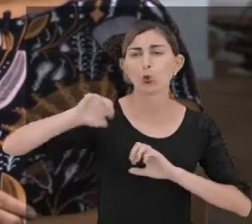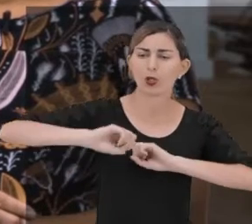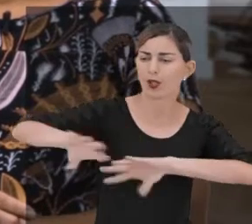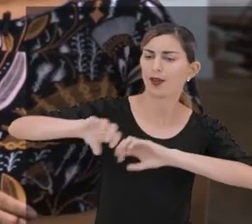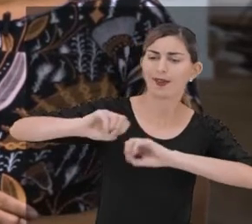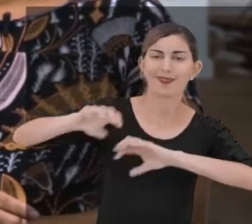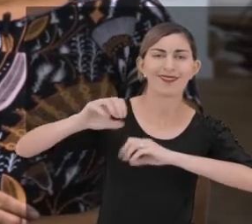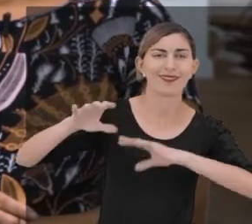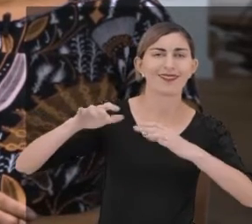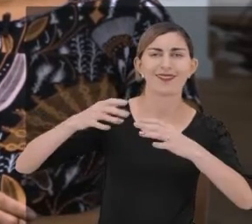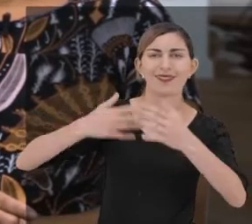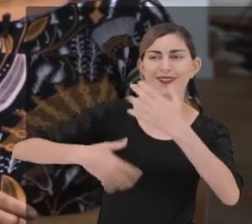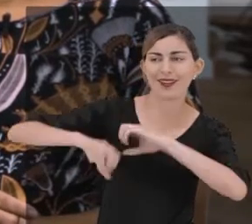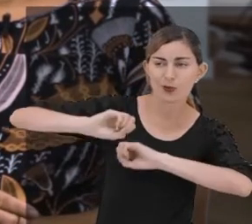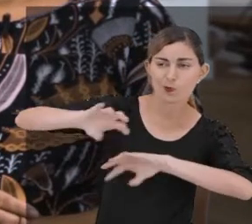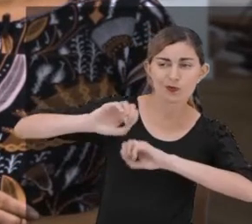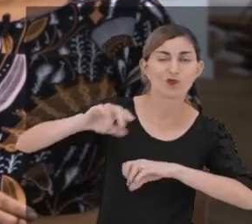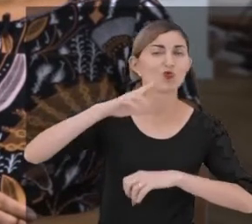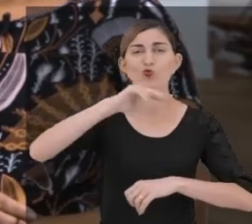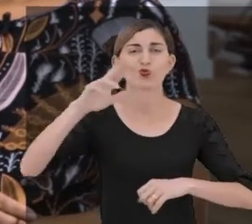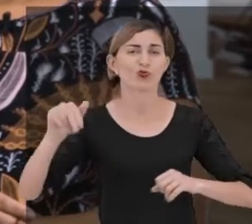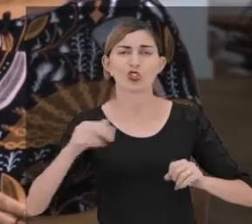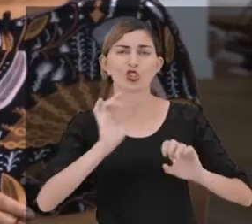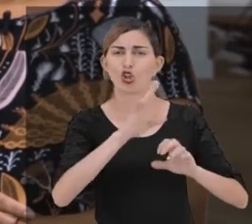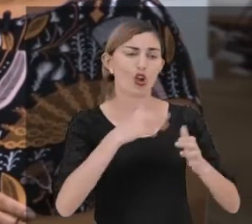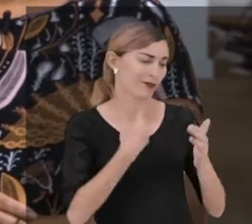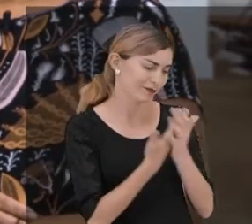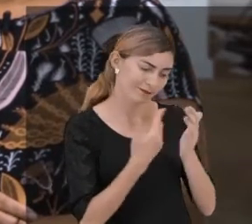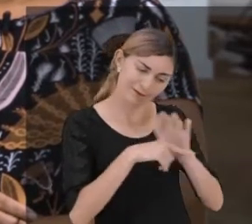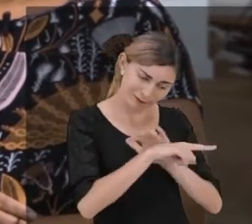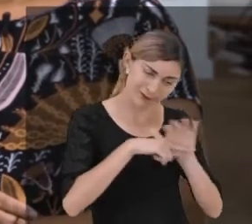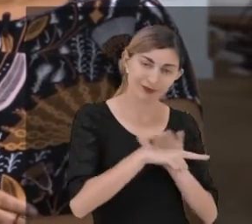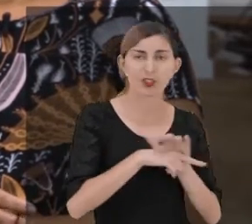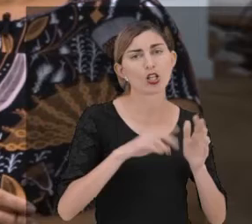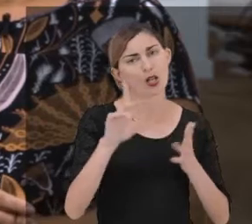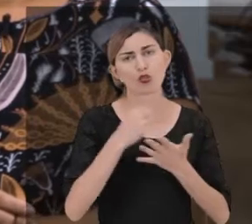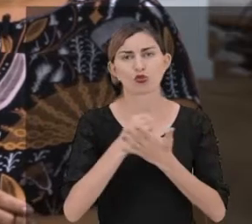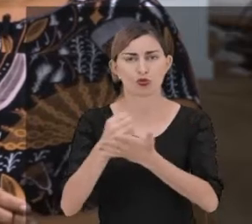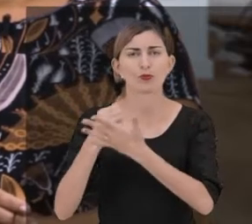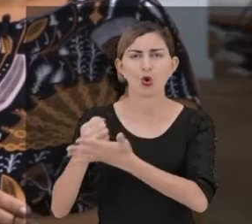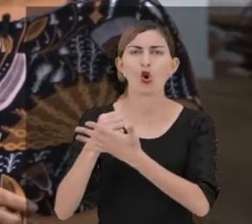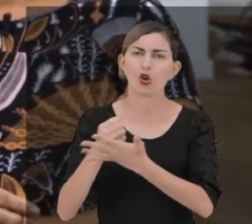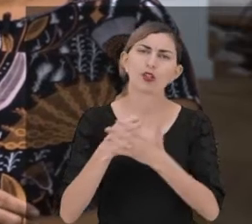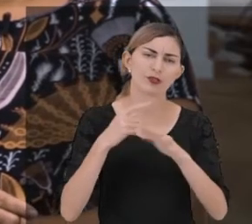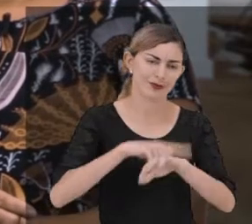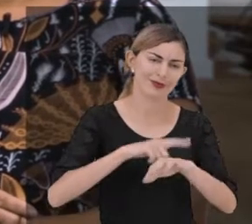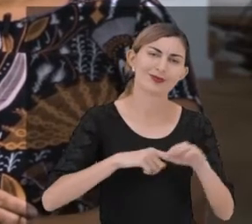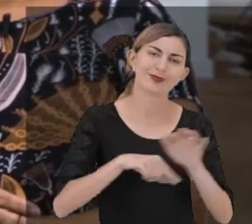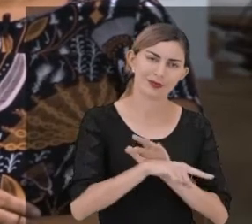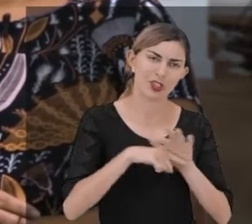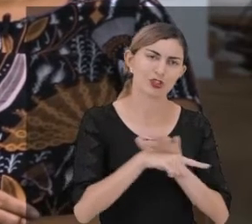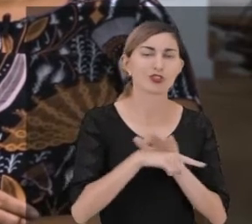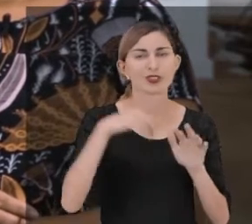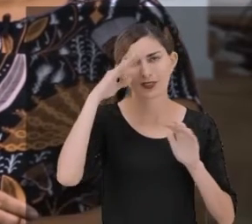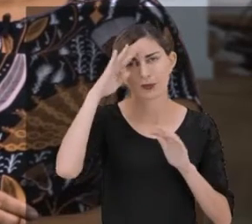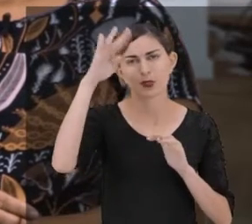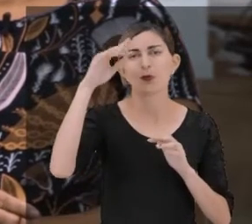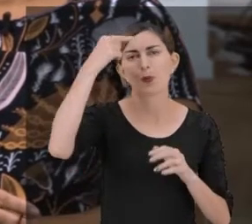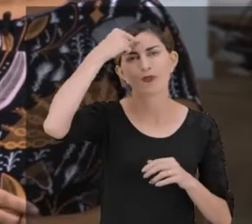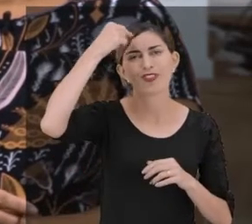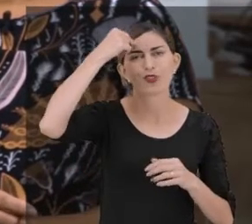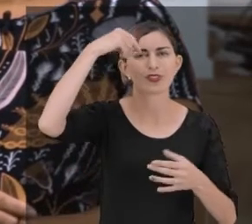não interage dando aulas, ele dá suporte nos momentos de pesquisa, principalmente